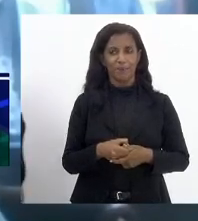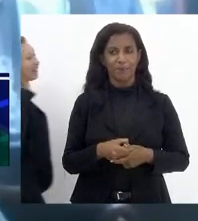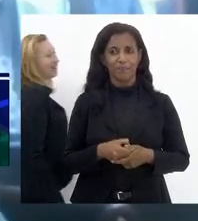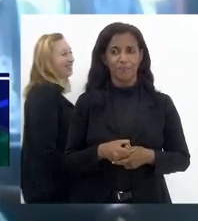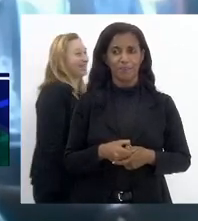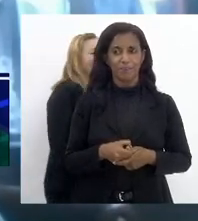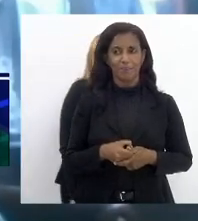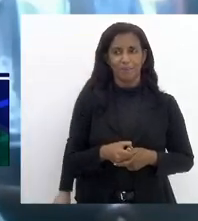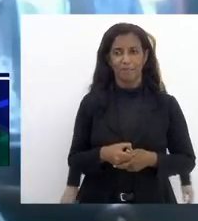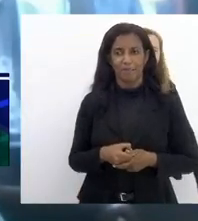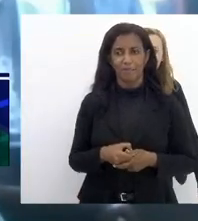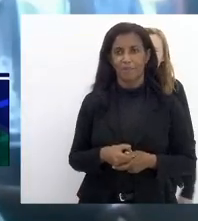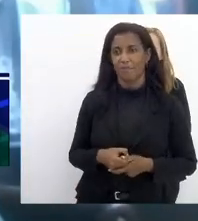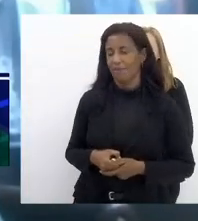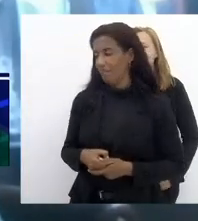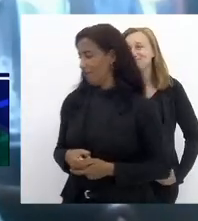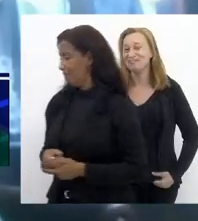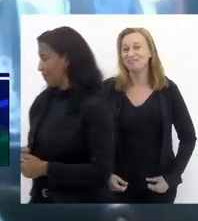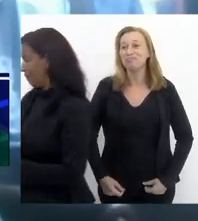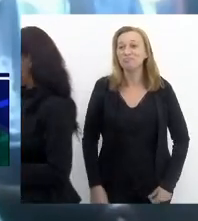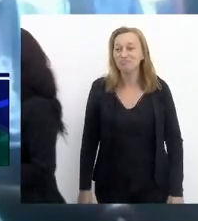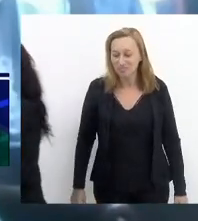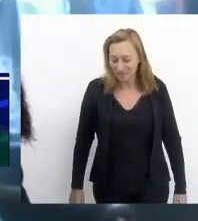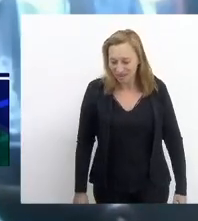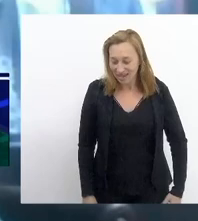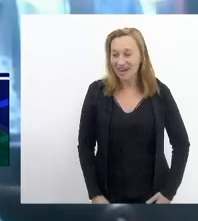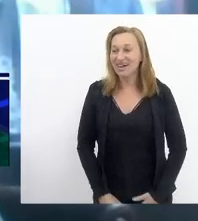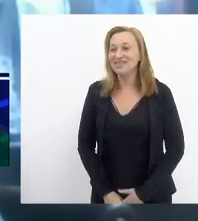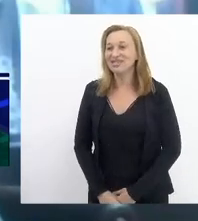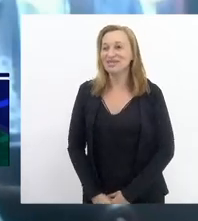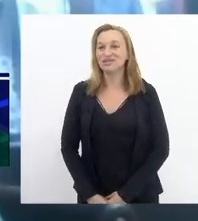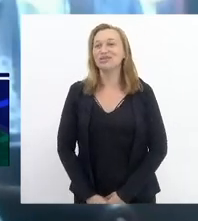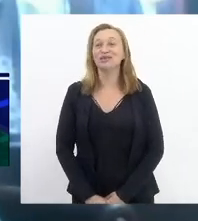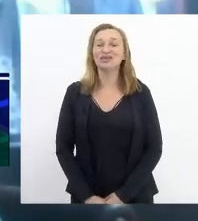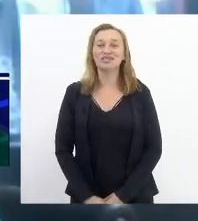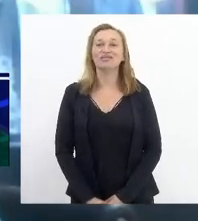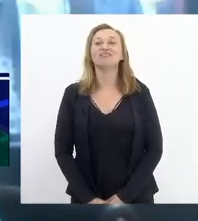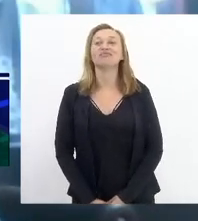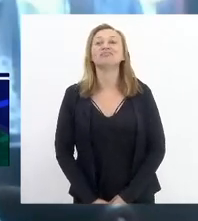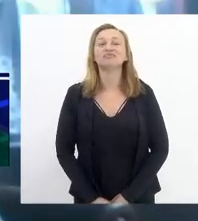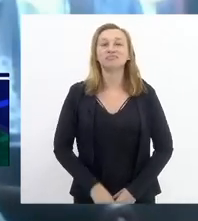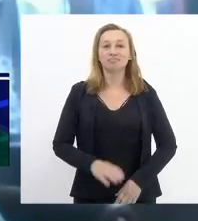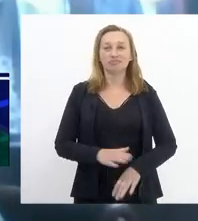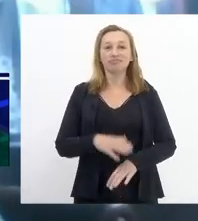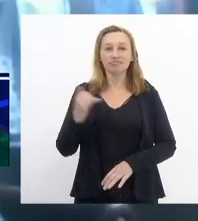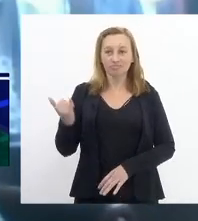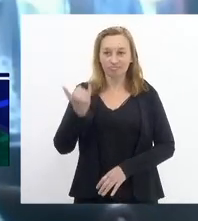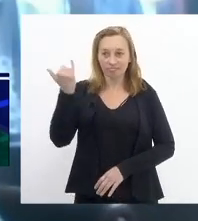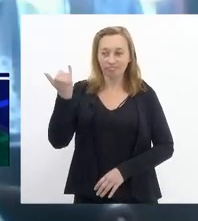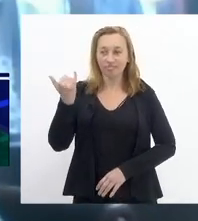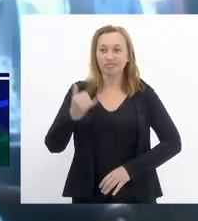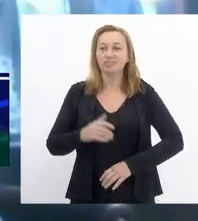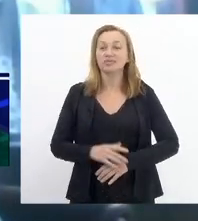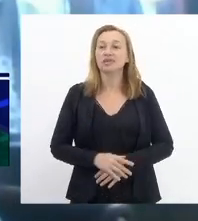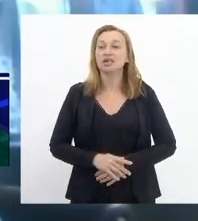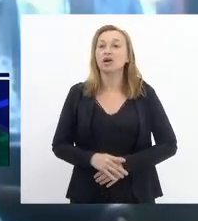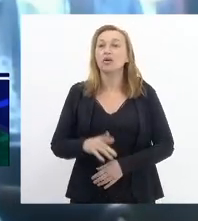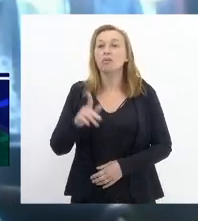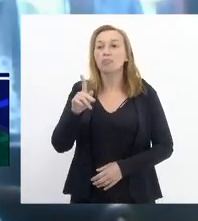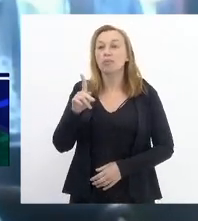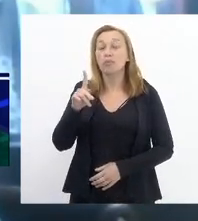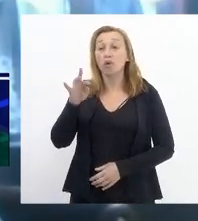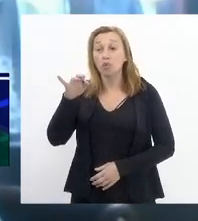verdadeiramente ambiental, que pega um dos pontos mais importantes da poluição sonora e da